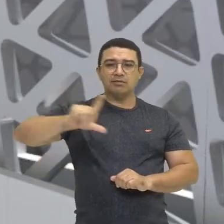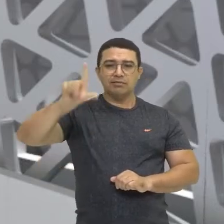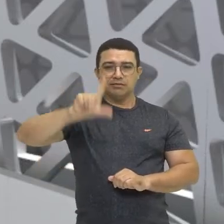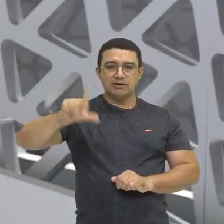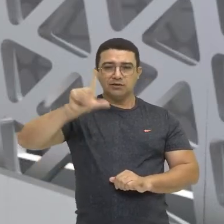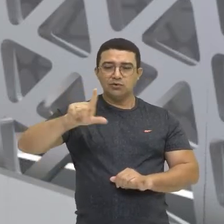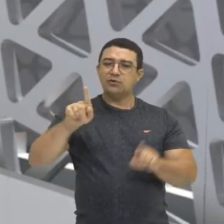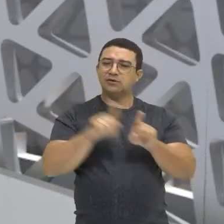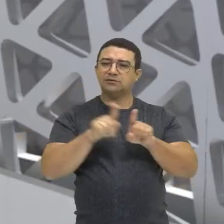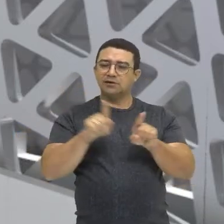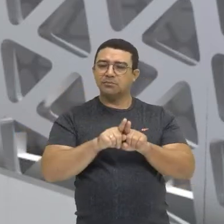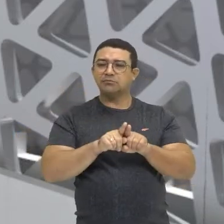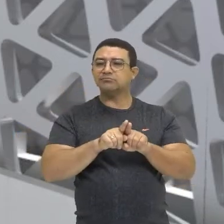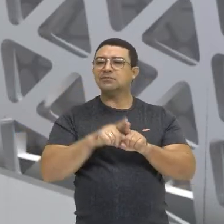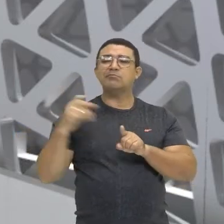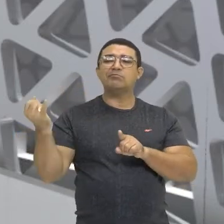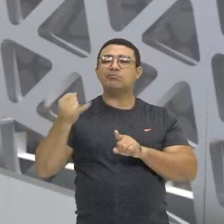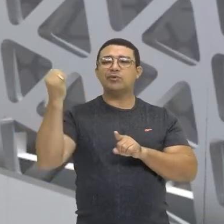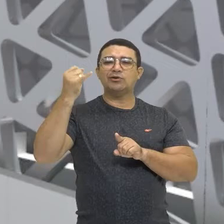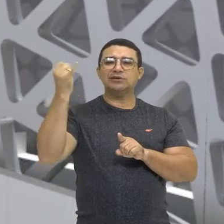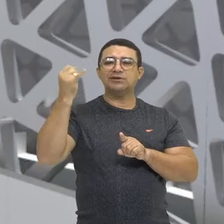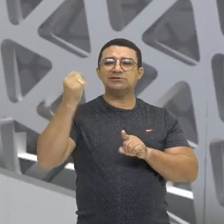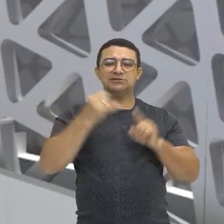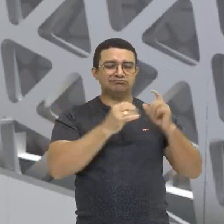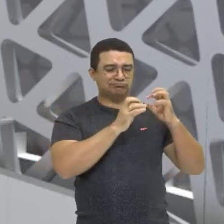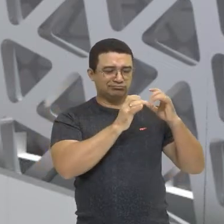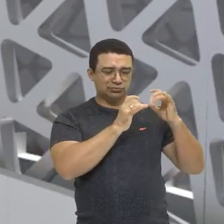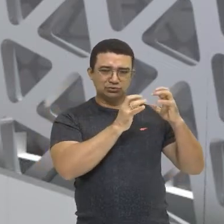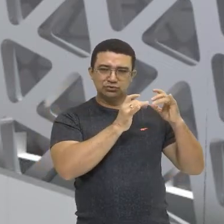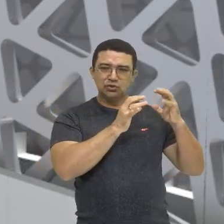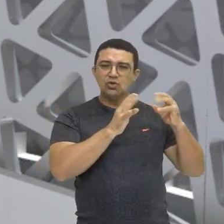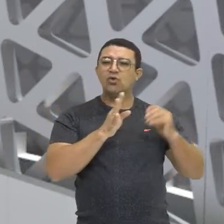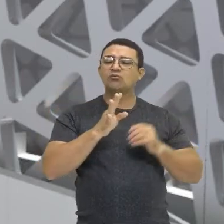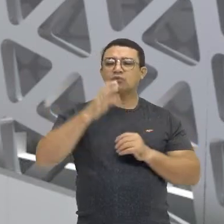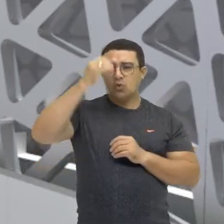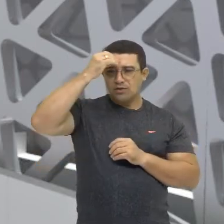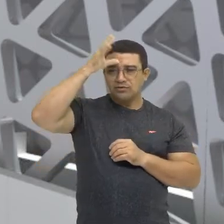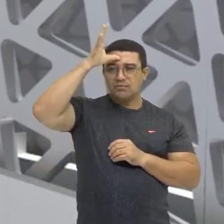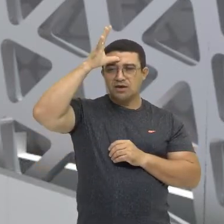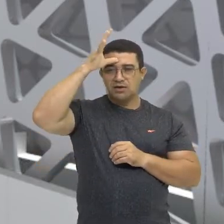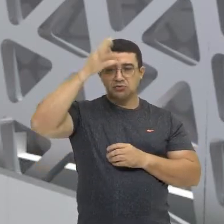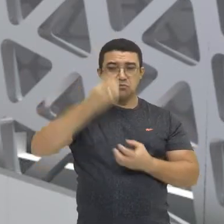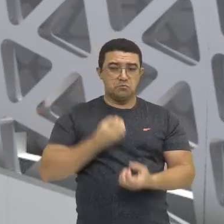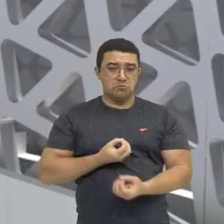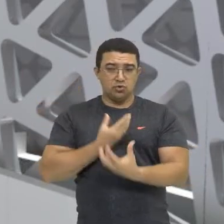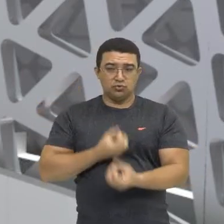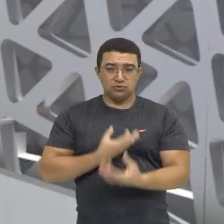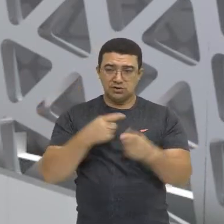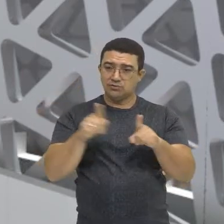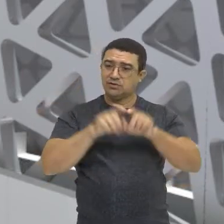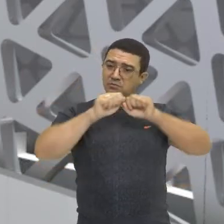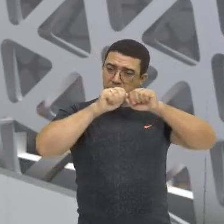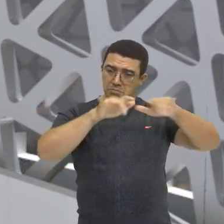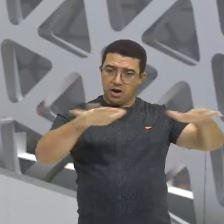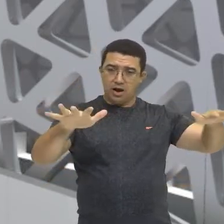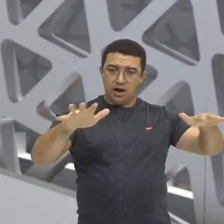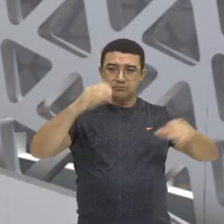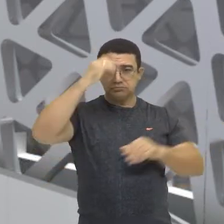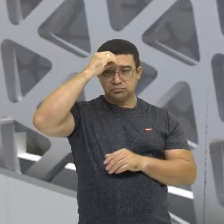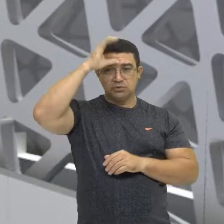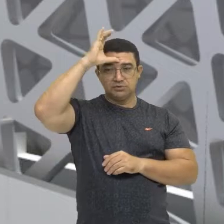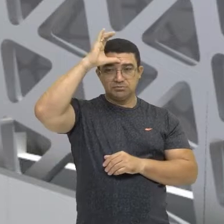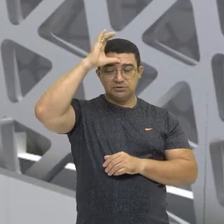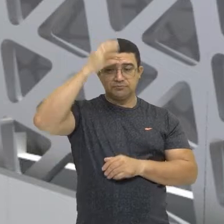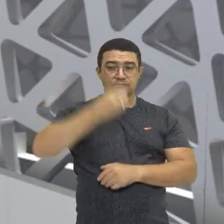função cognitiva da literatura, que é o conhecimento, né, a produção e a disseminação do conhecimento. Então,